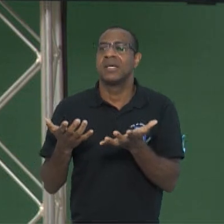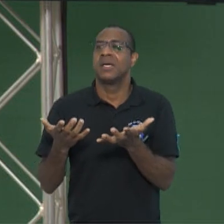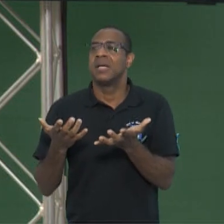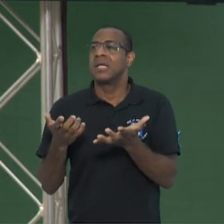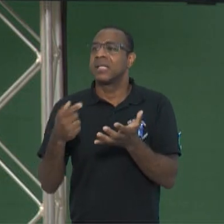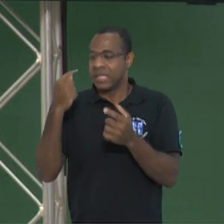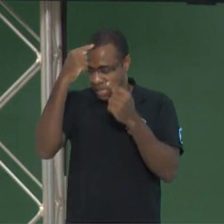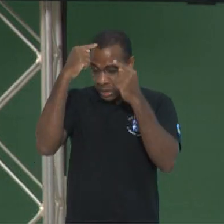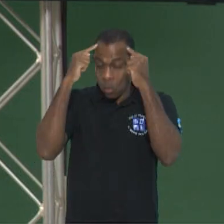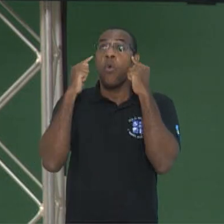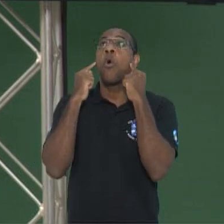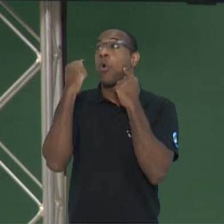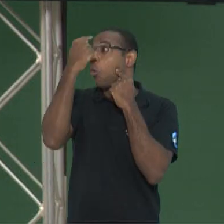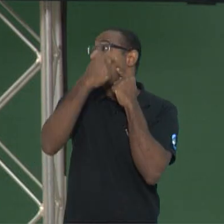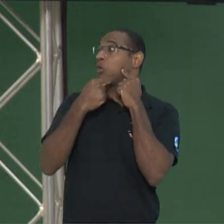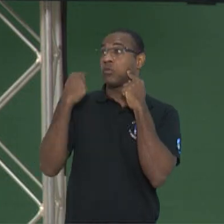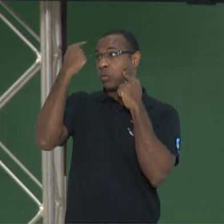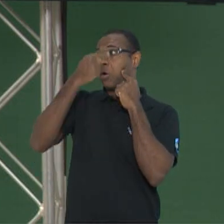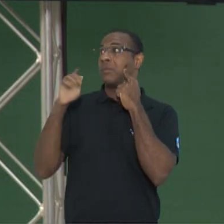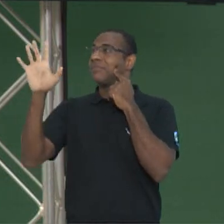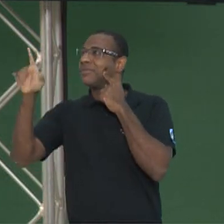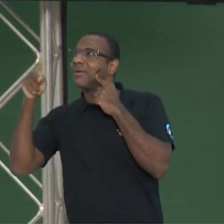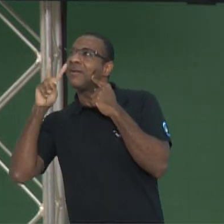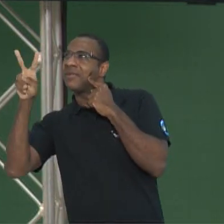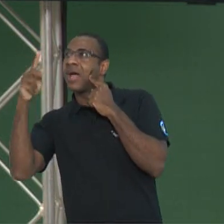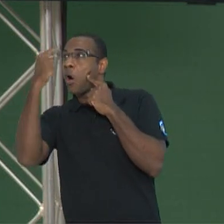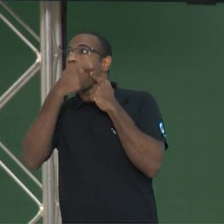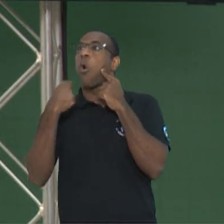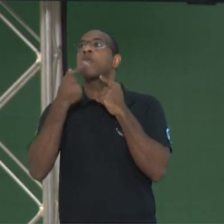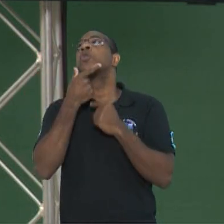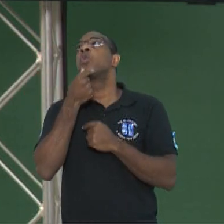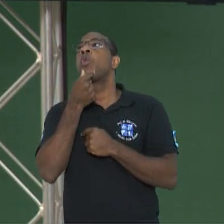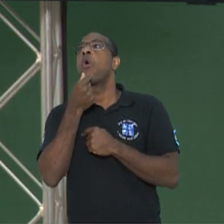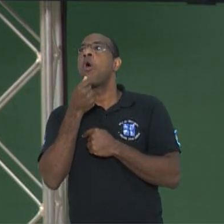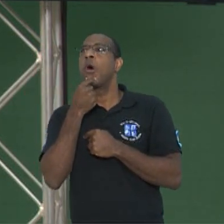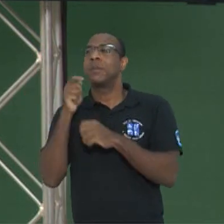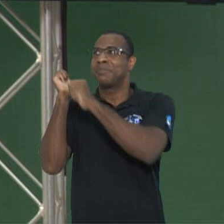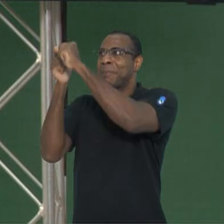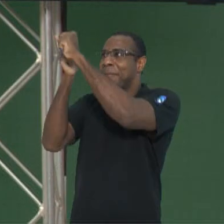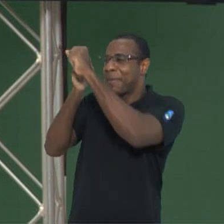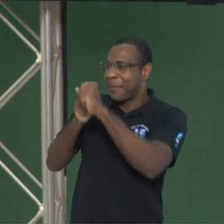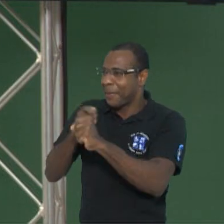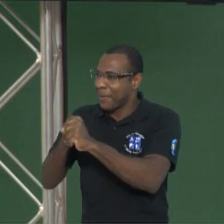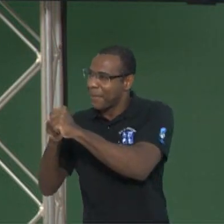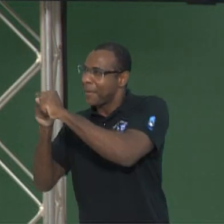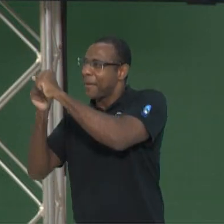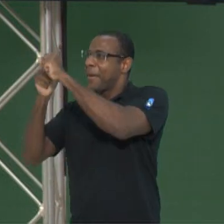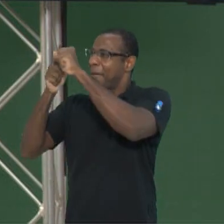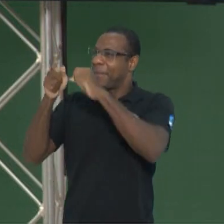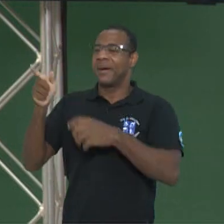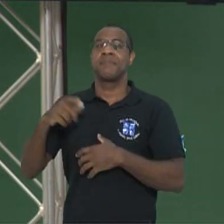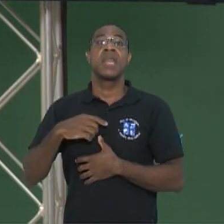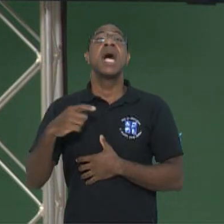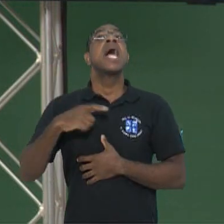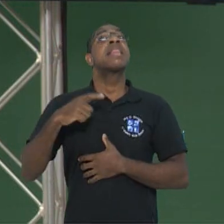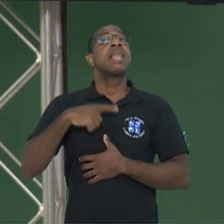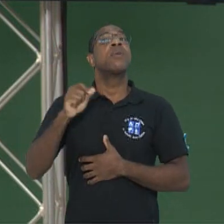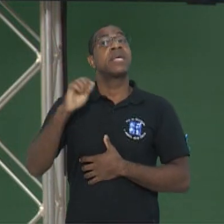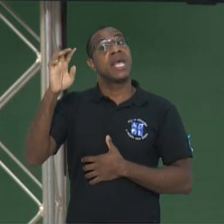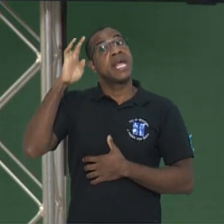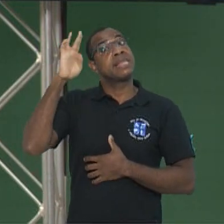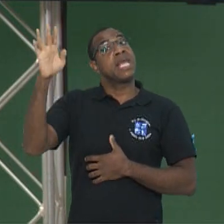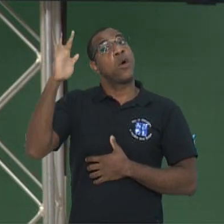de algum faraó. Mas isso é hipóteses, discussões, como eu disse, teorias que podem